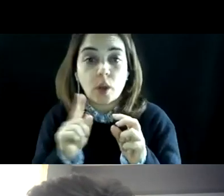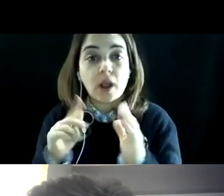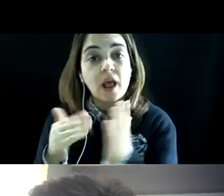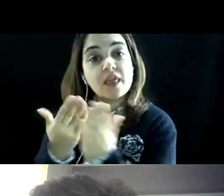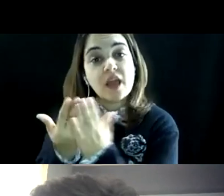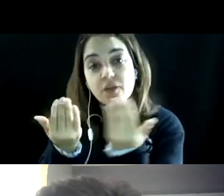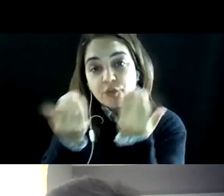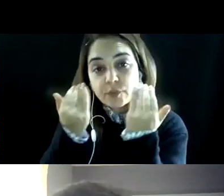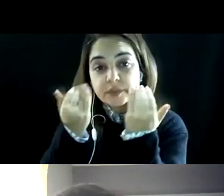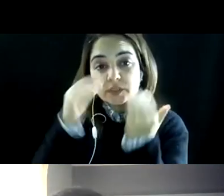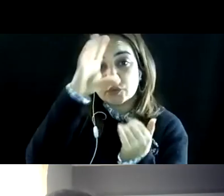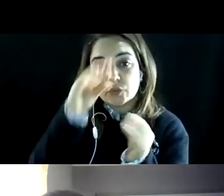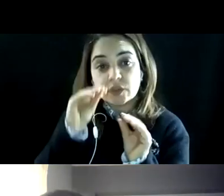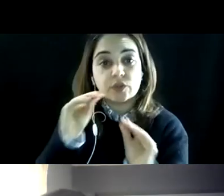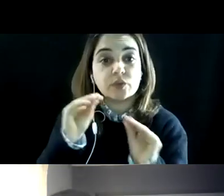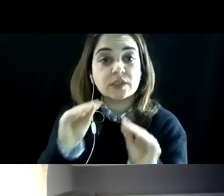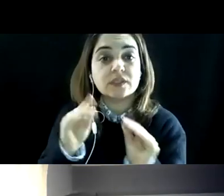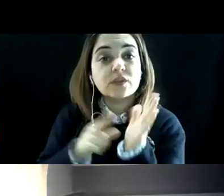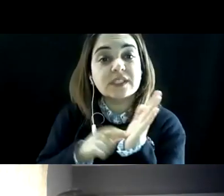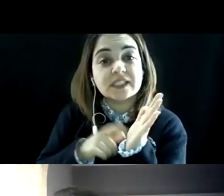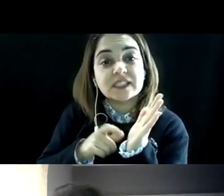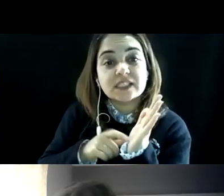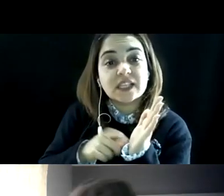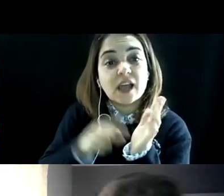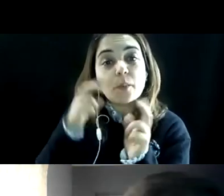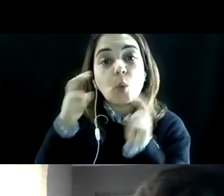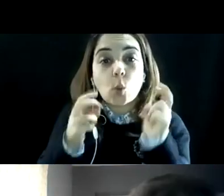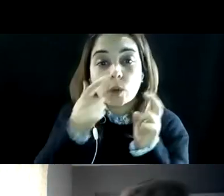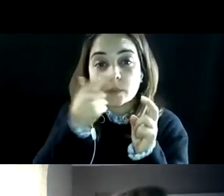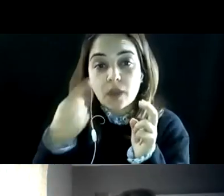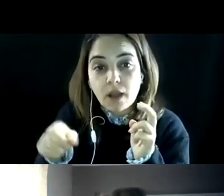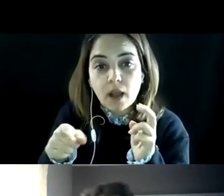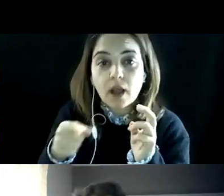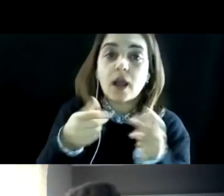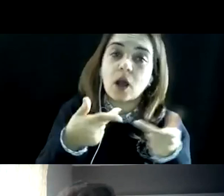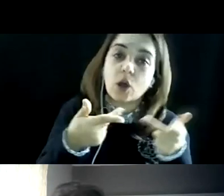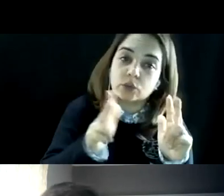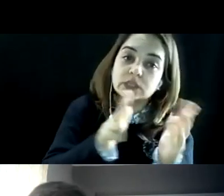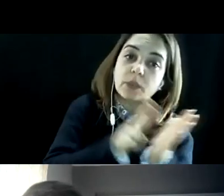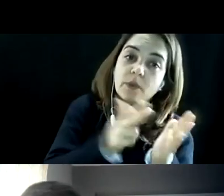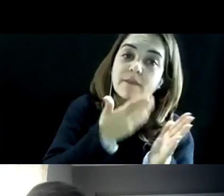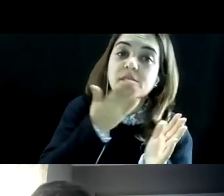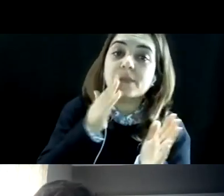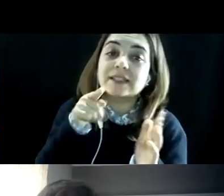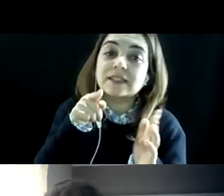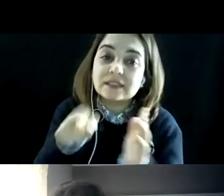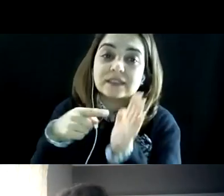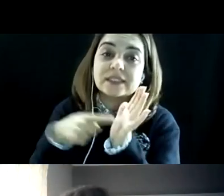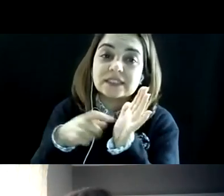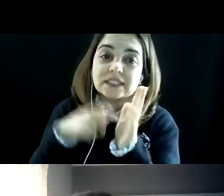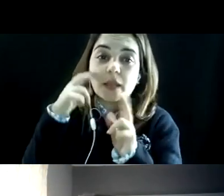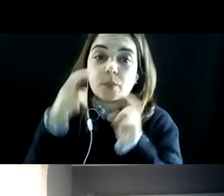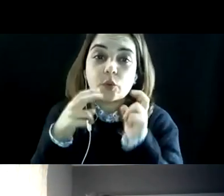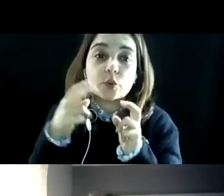necessidades. E o Ministério da Educação vai fazer os cursos e vai autorizar os cursos conforme essas necessidades, quer seja nas